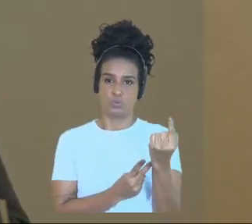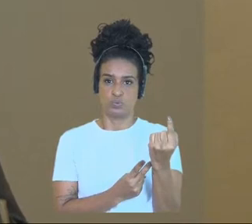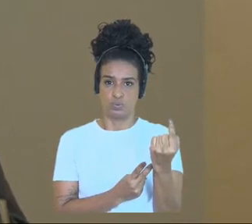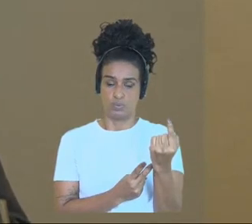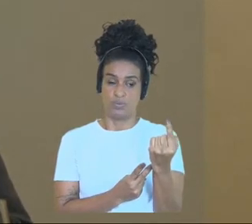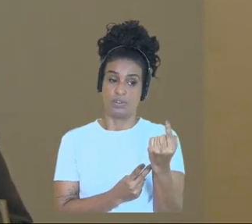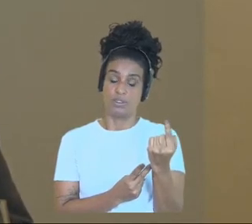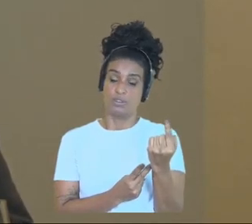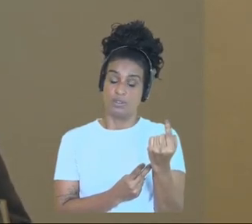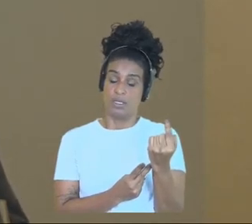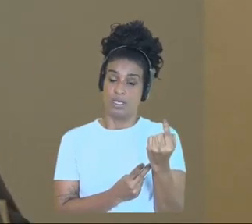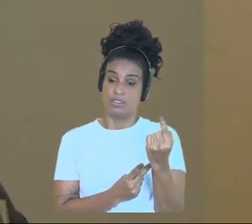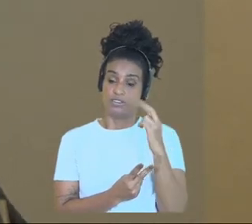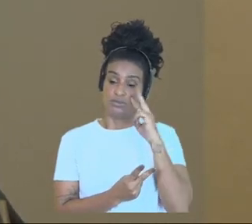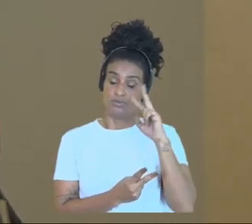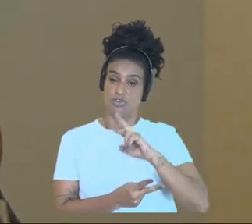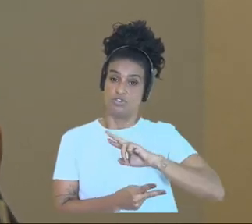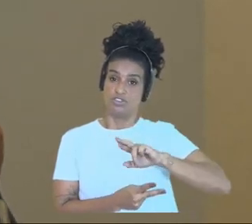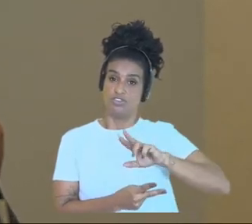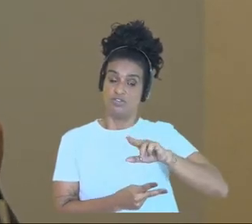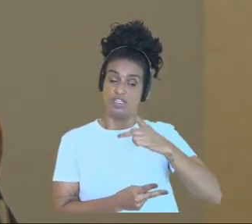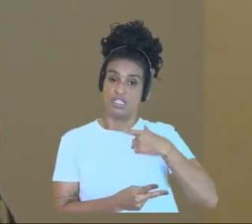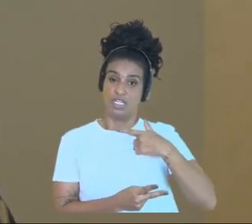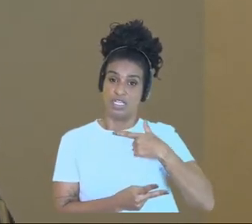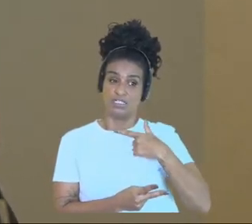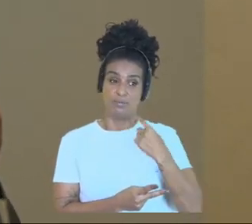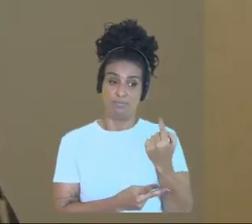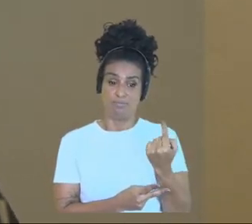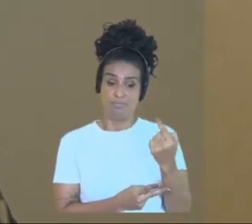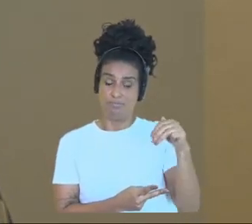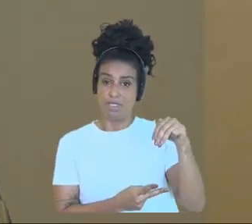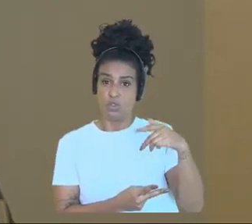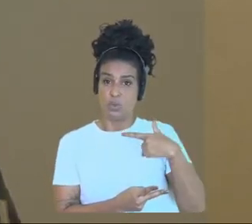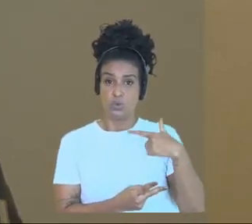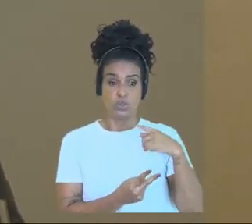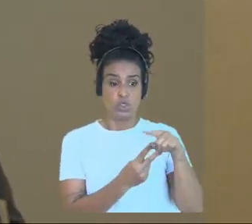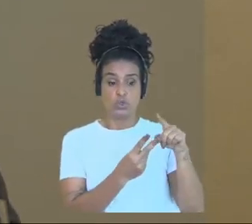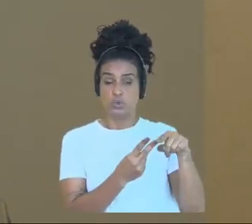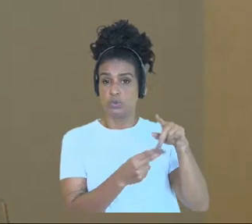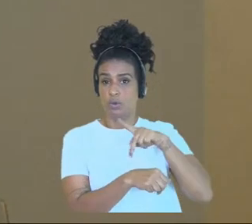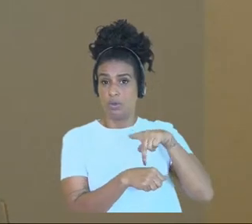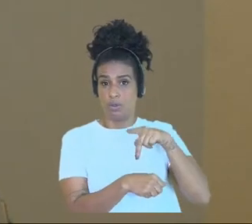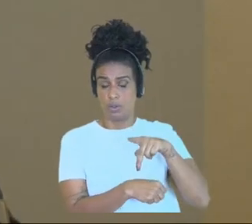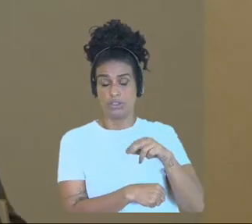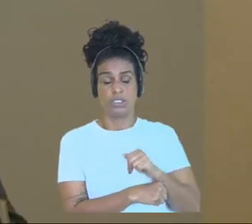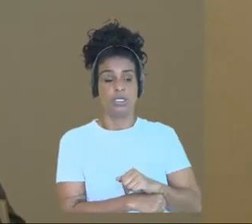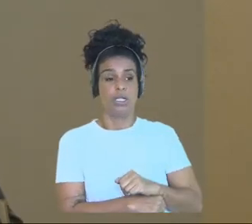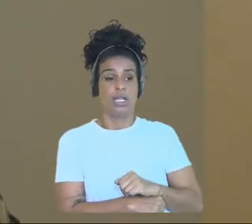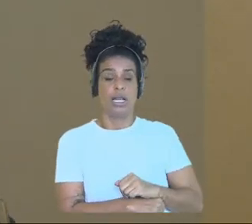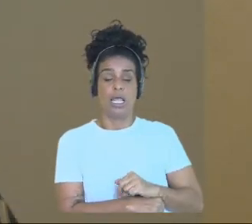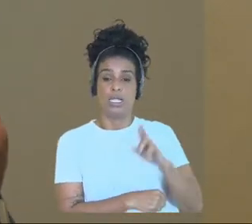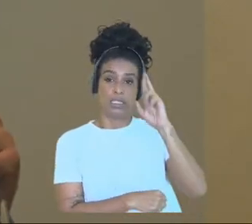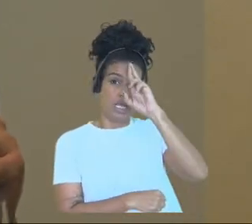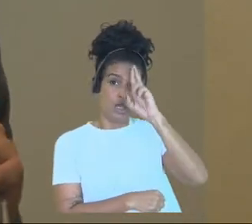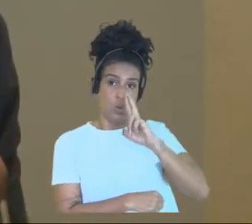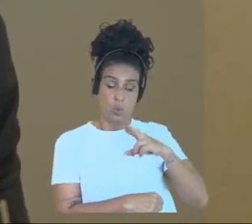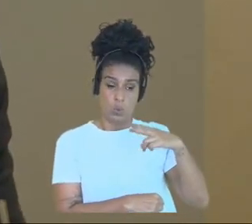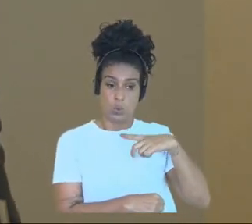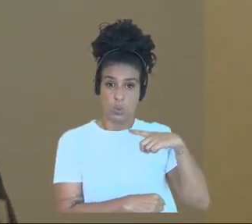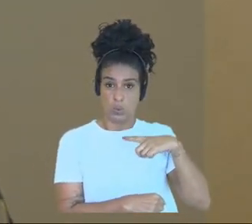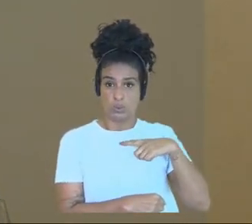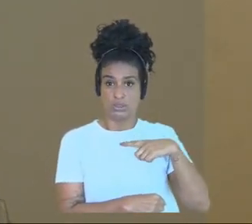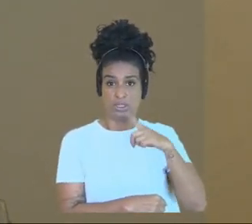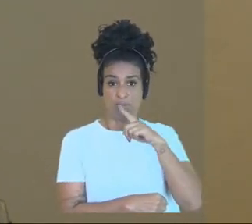viu com diferença de minutos o presidente Vladimir Putin da Rússia e o presidente Volodymyr Zelensky da Ucrânia felicitando o presidente